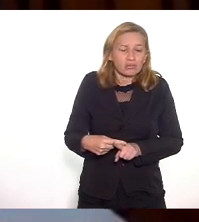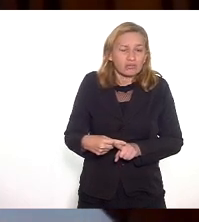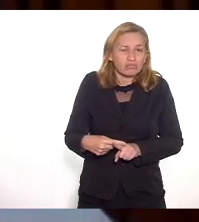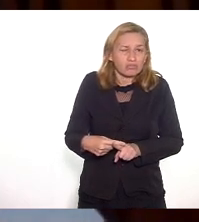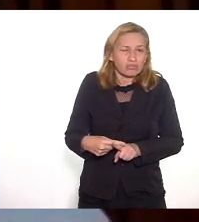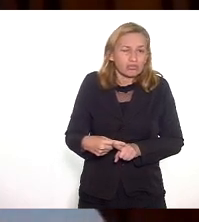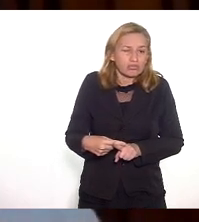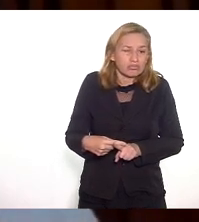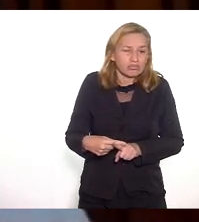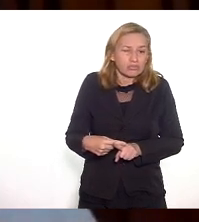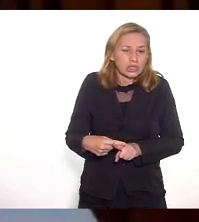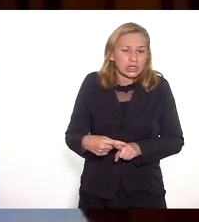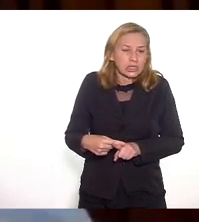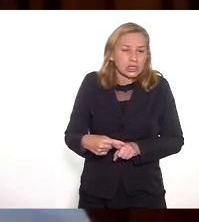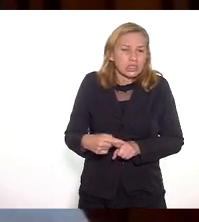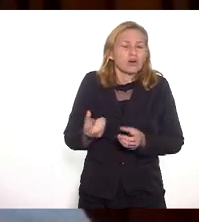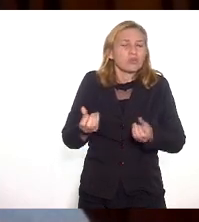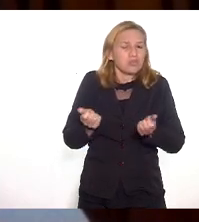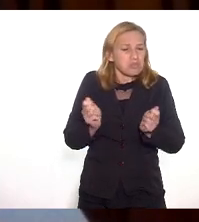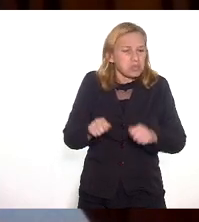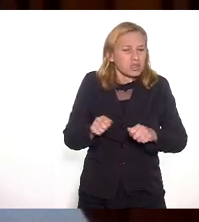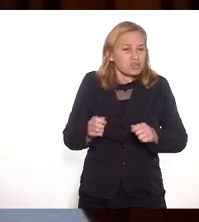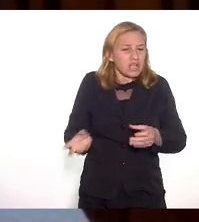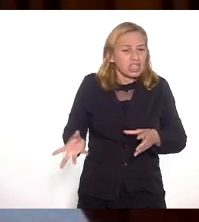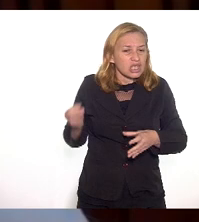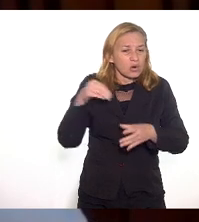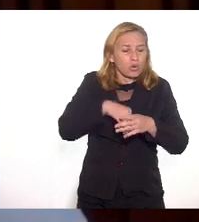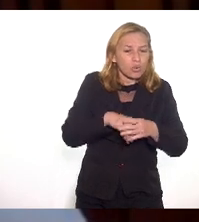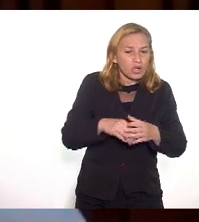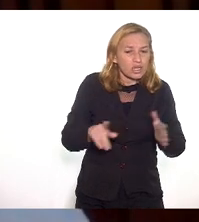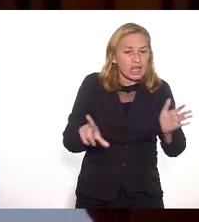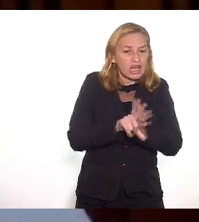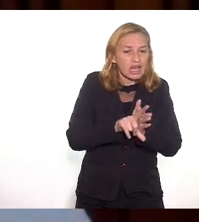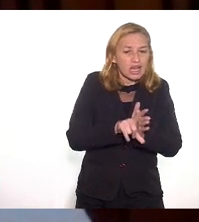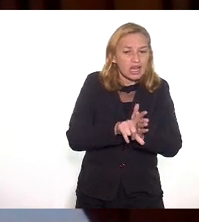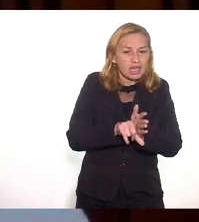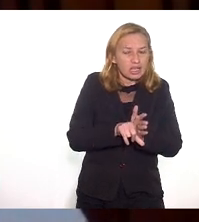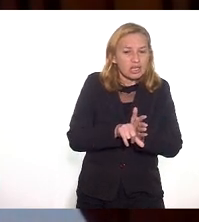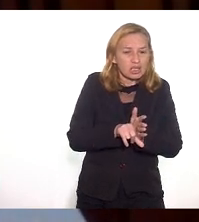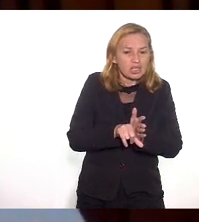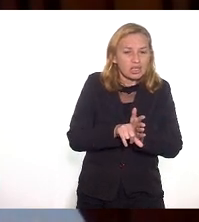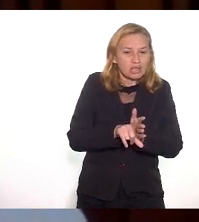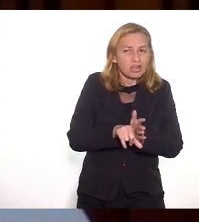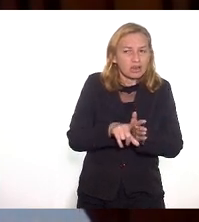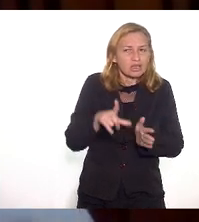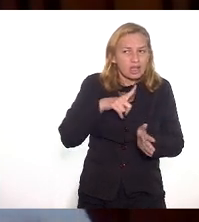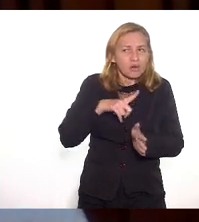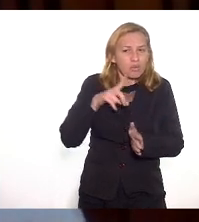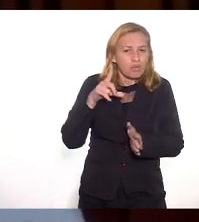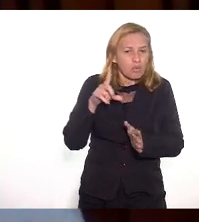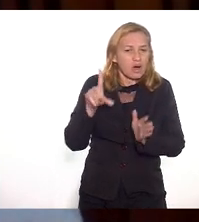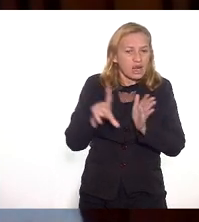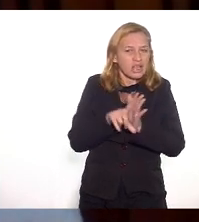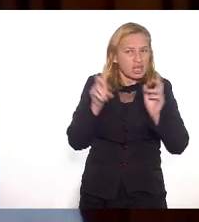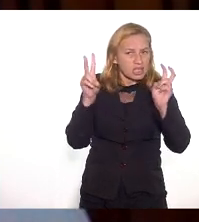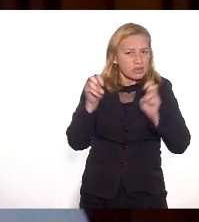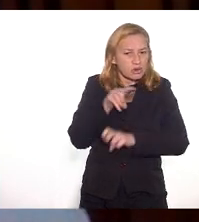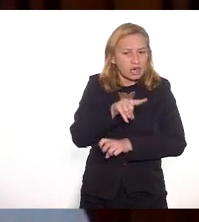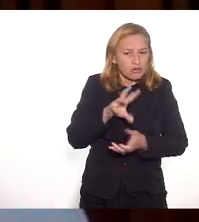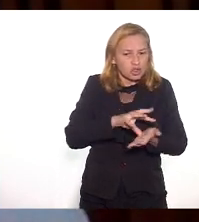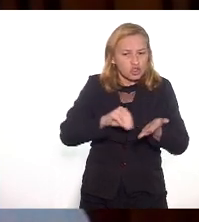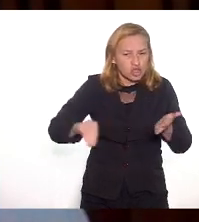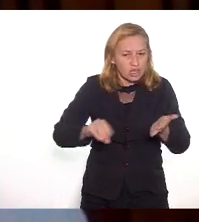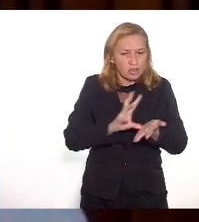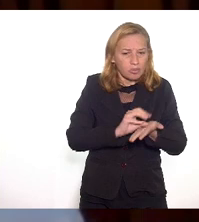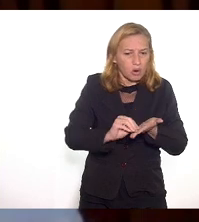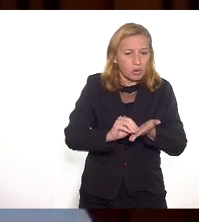tenho uma lei, a possibilidade de incluir na lei de aquisição de bens móveis. Há uma lei específica. Eu vou retirar de pauta e